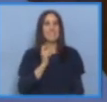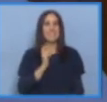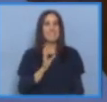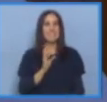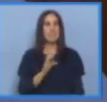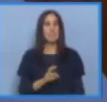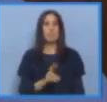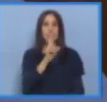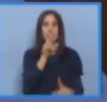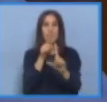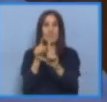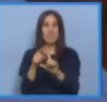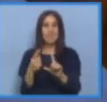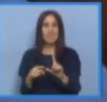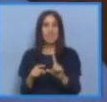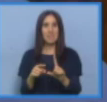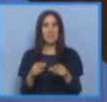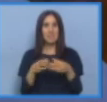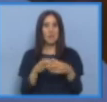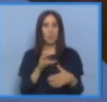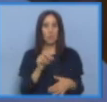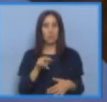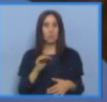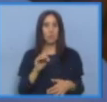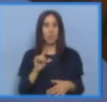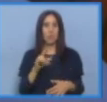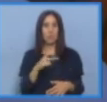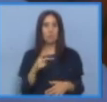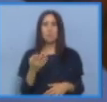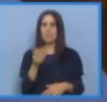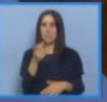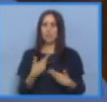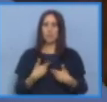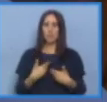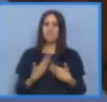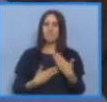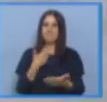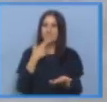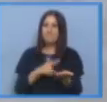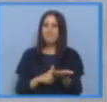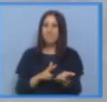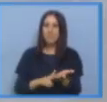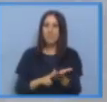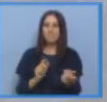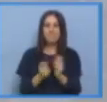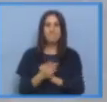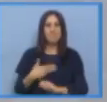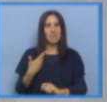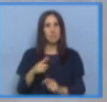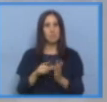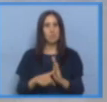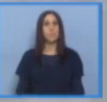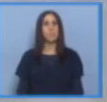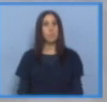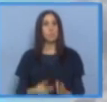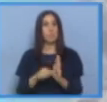É um missionário, não é? Missionário da Consolata. Exatamente. E ele ajudou-nos a concretizar, a tornar verdade, a tornar real este projeto. E antes de